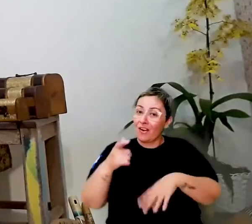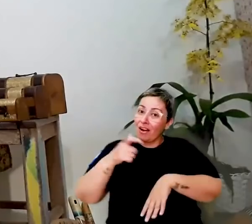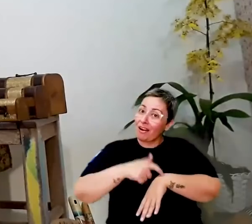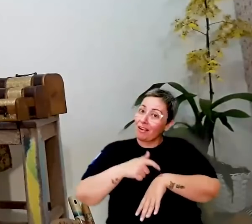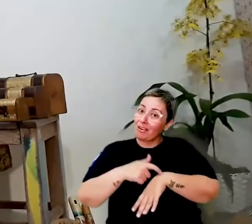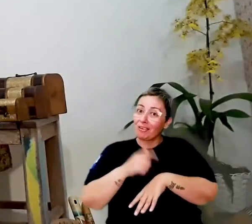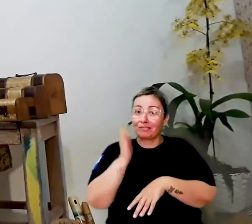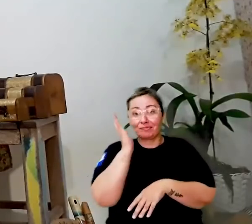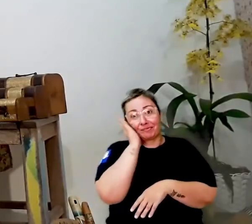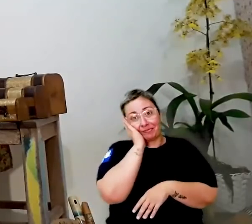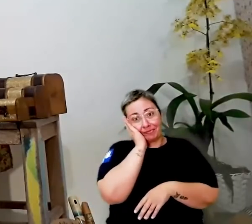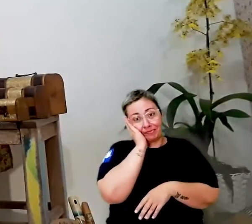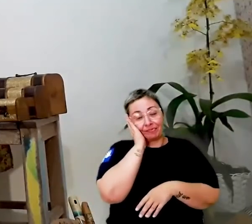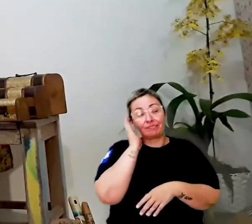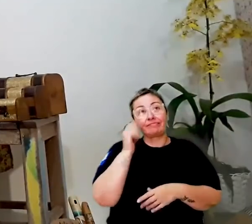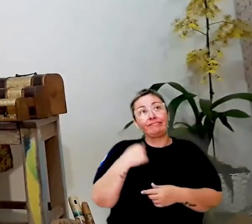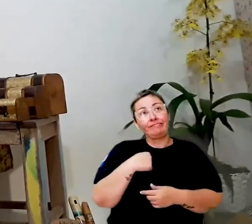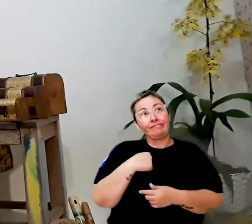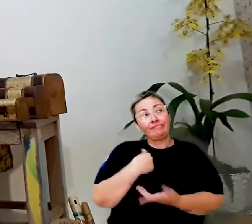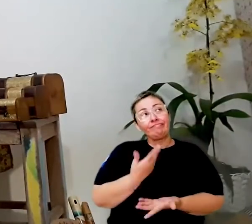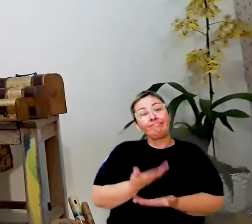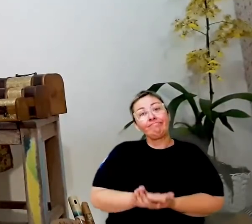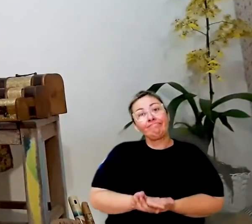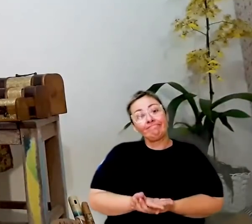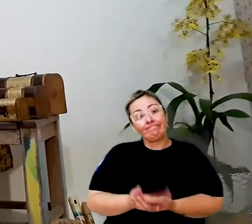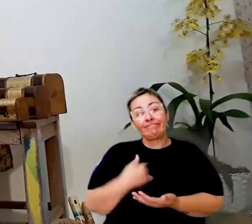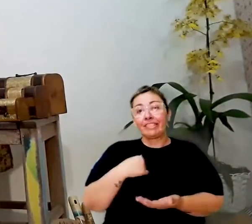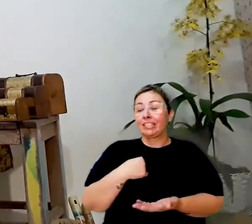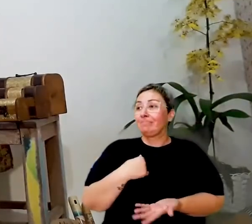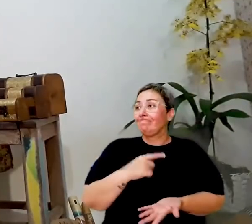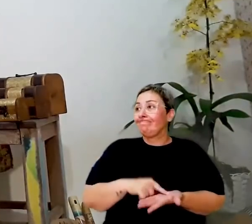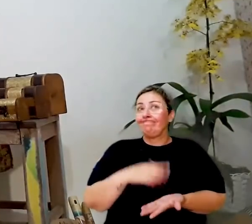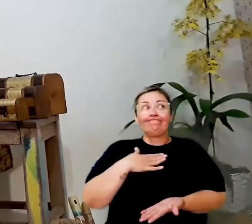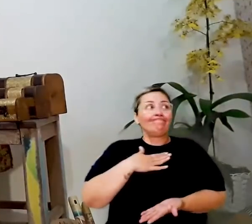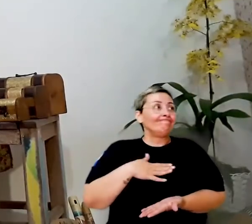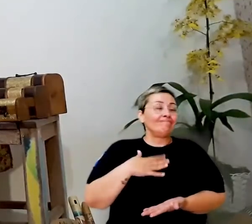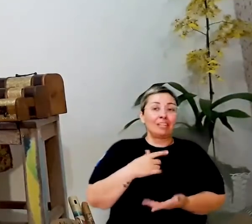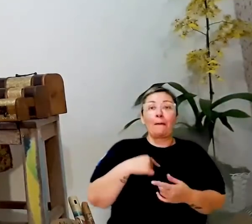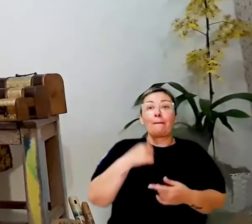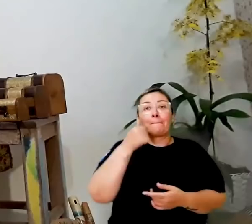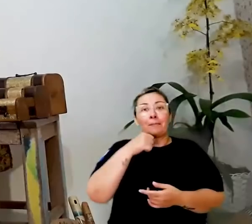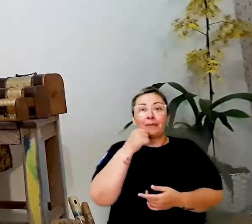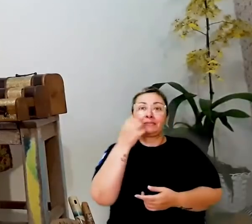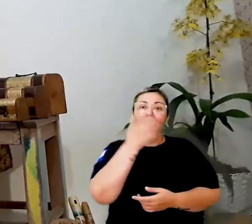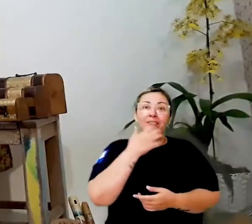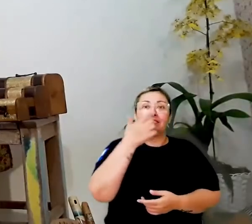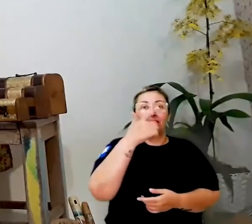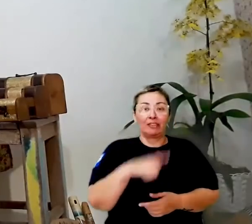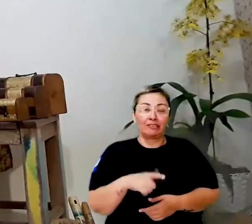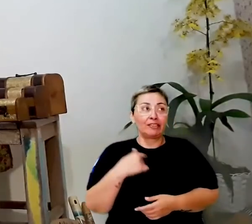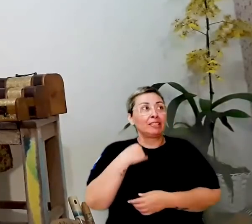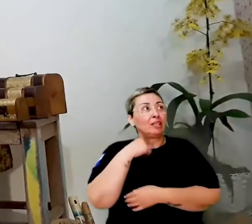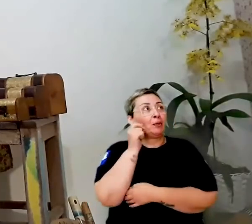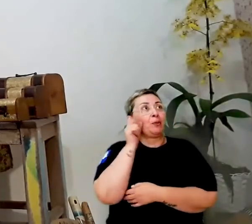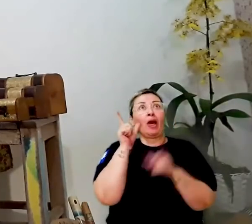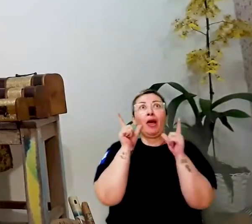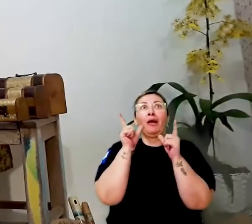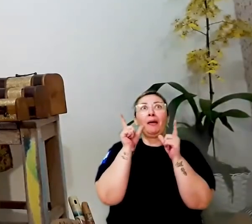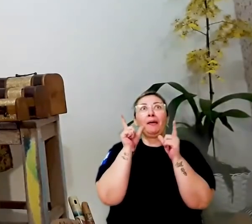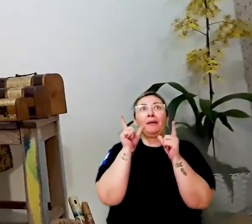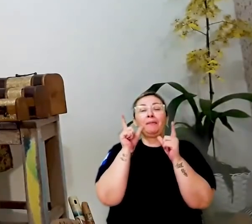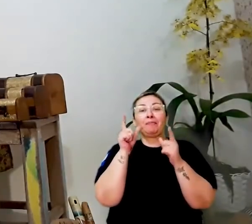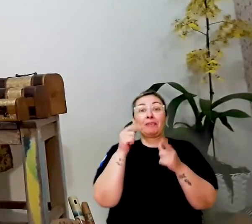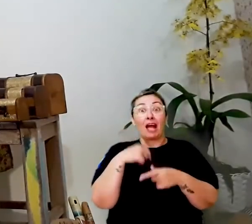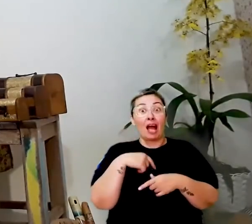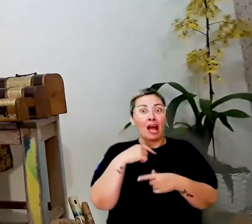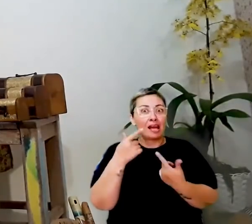dormir. E eu, nada. Mamãe cantava de novo e eu, nada.